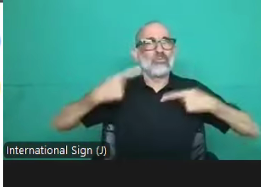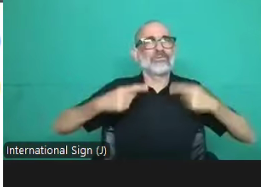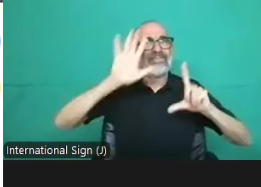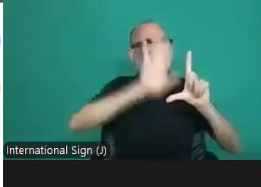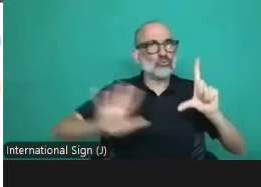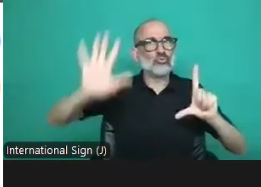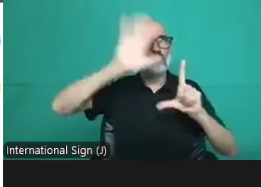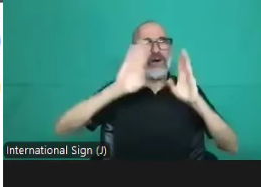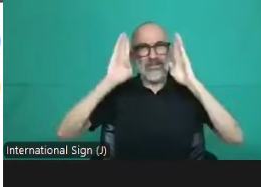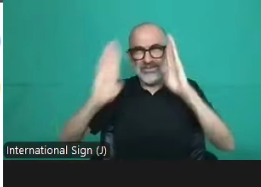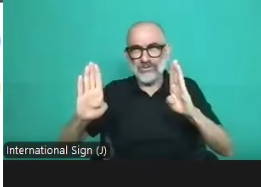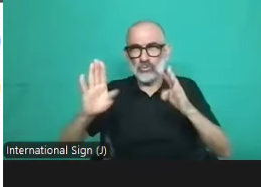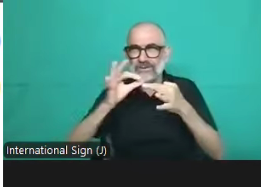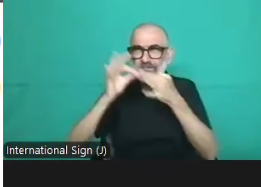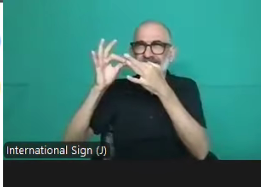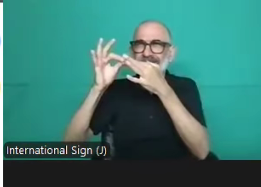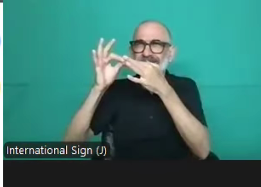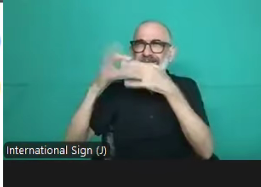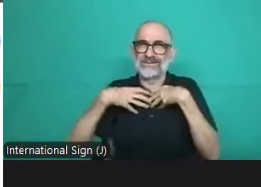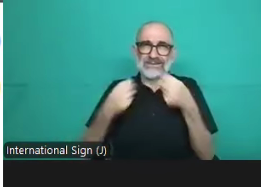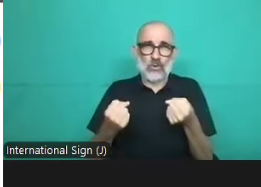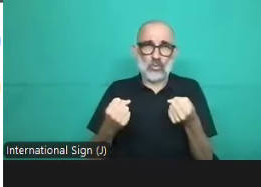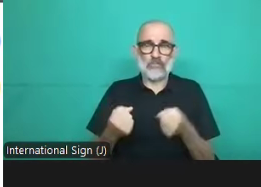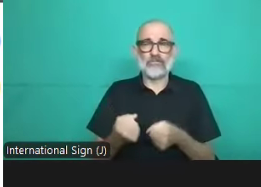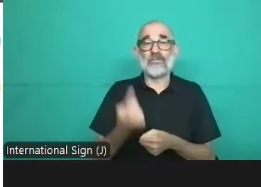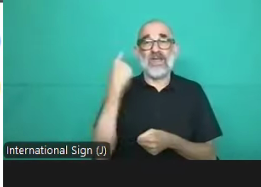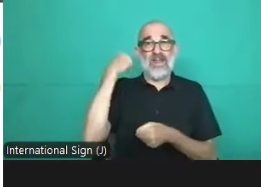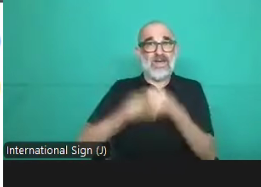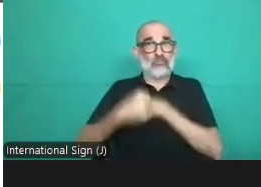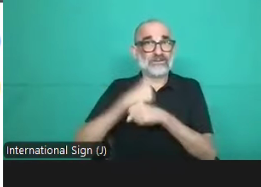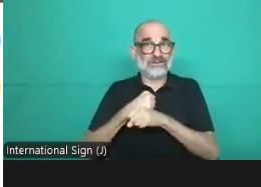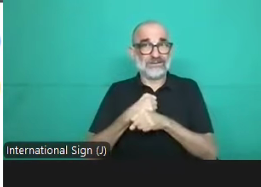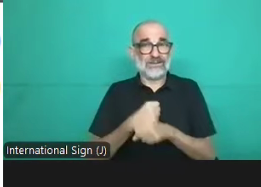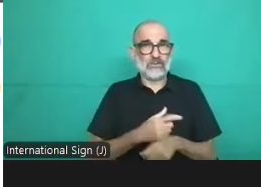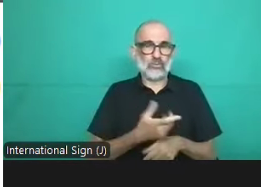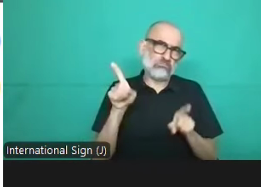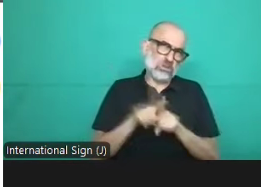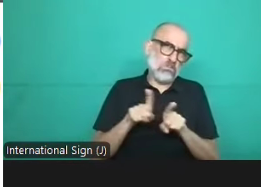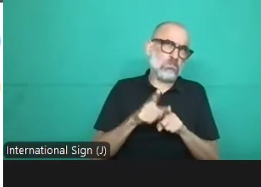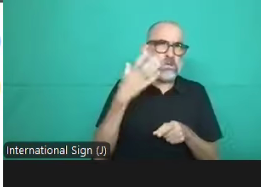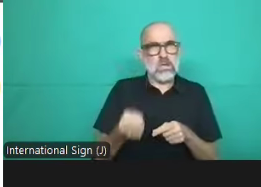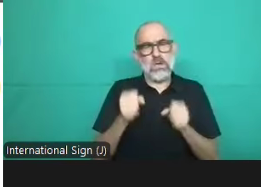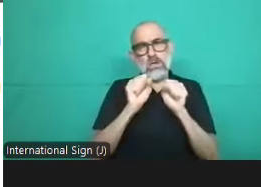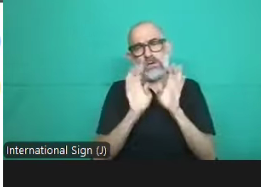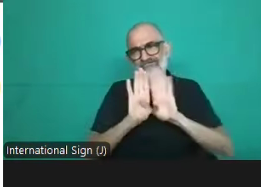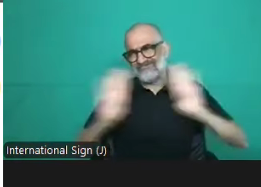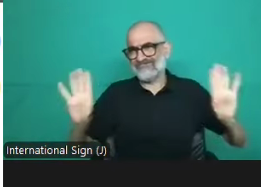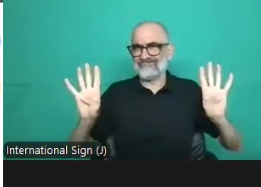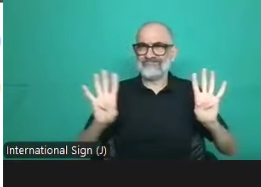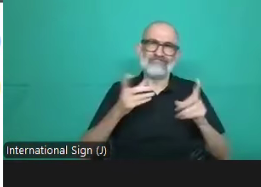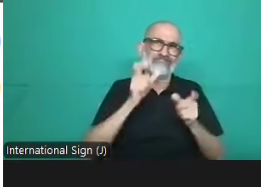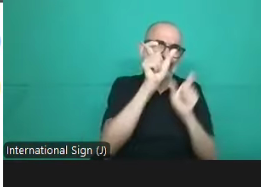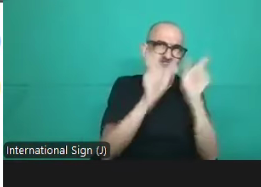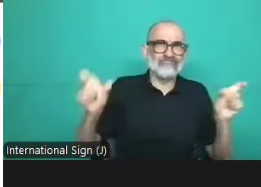dá diretrizes e princípios no quais a atenção especializada do país deve seguir, e como